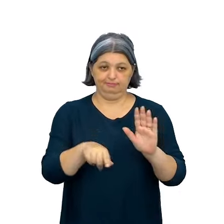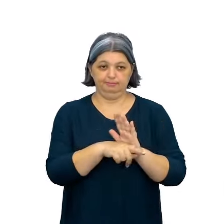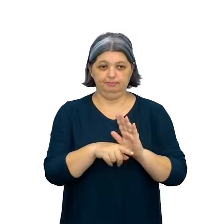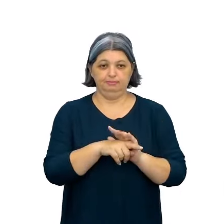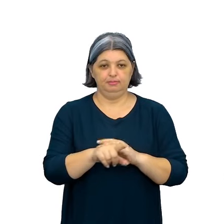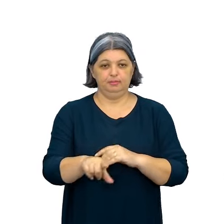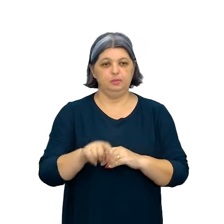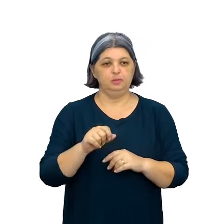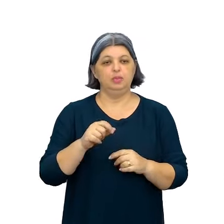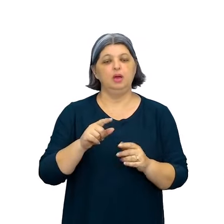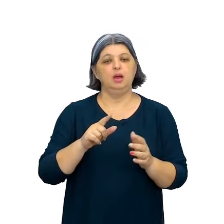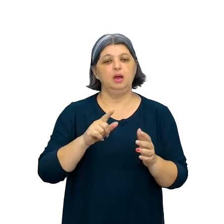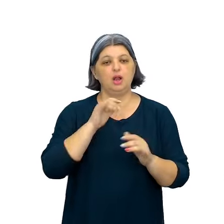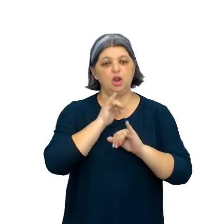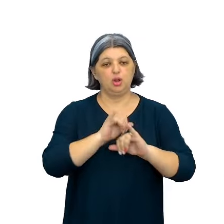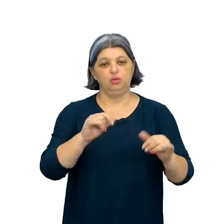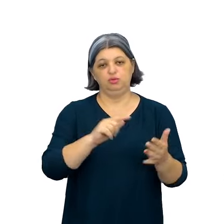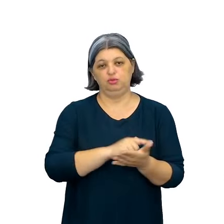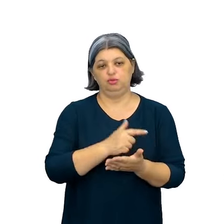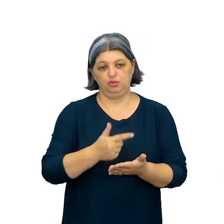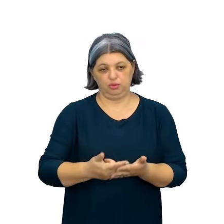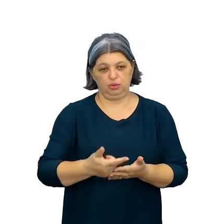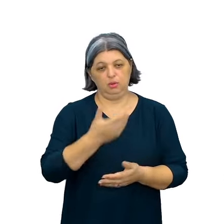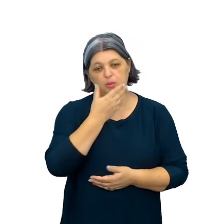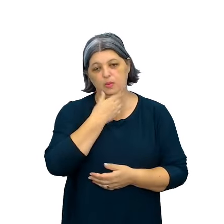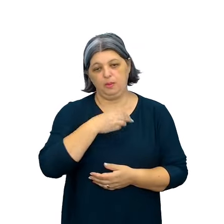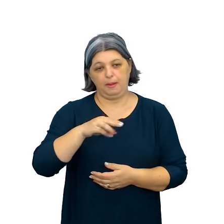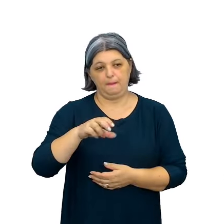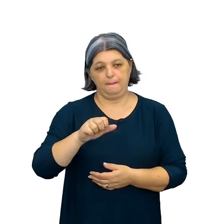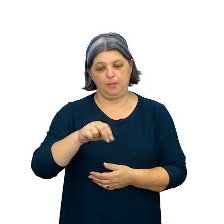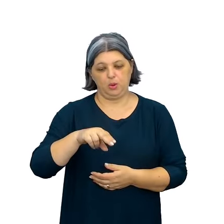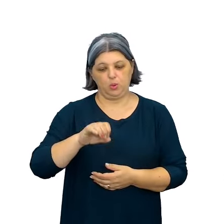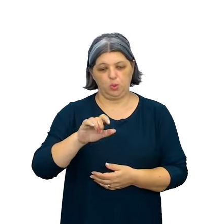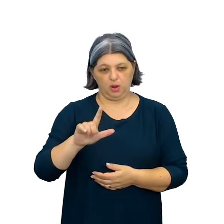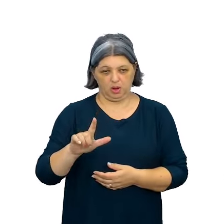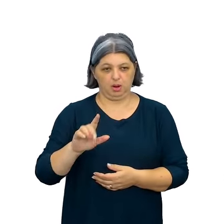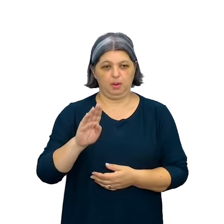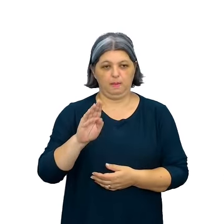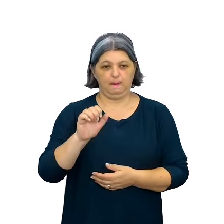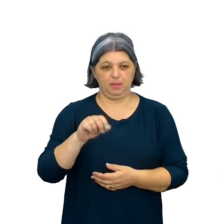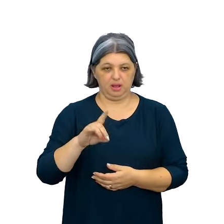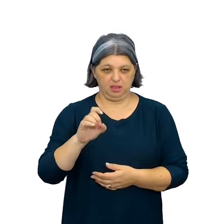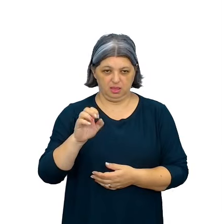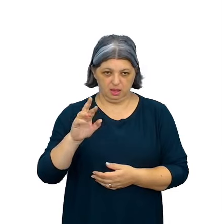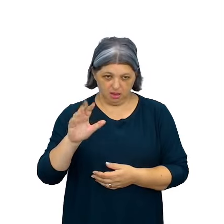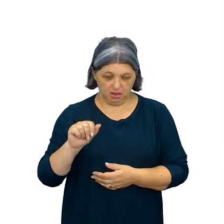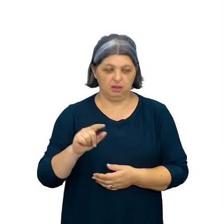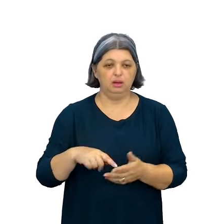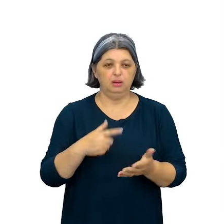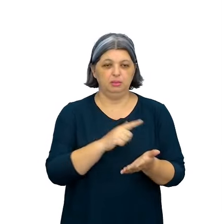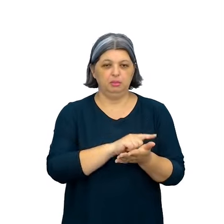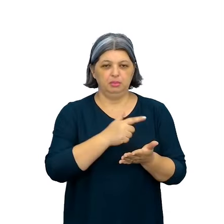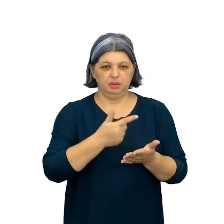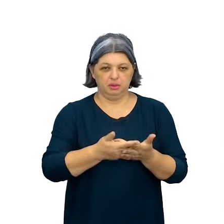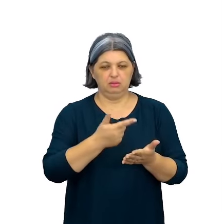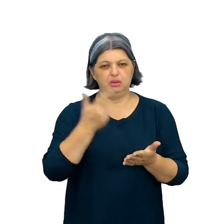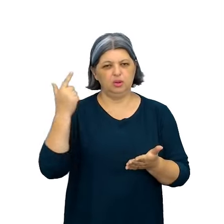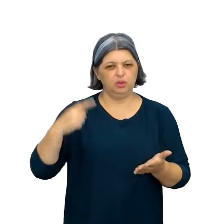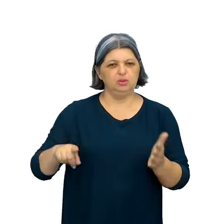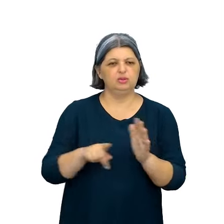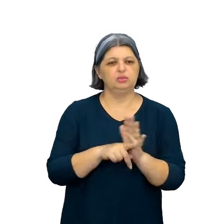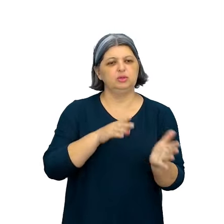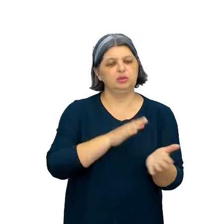de uma notícia de jornal, certo? Do Manuel Bandeira. Esse poema, ele realmente foi desentranhado de um jornal. Manuel Bandeira foi